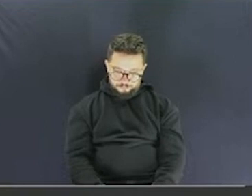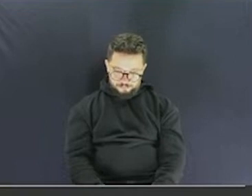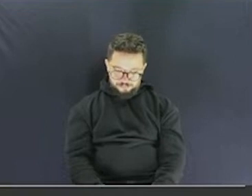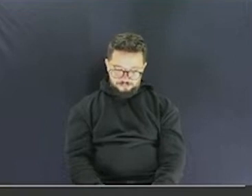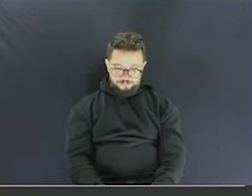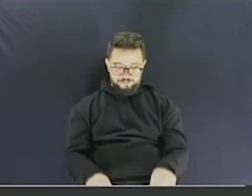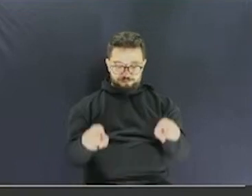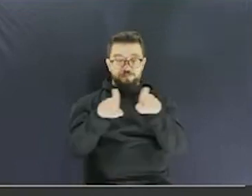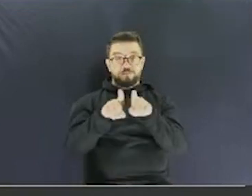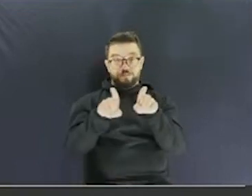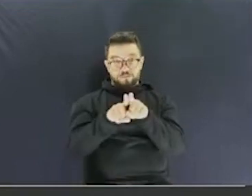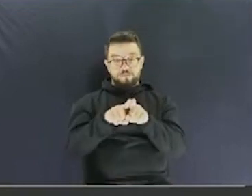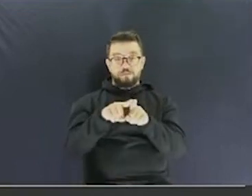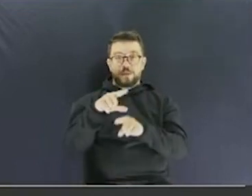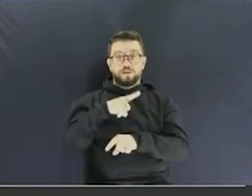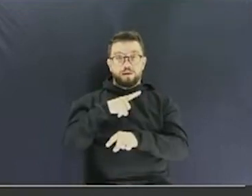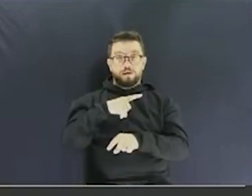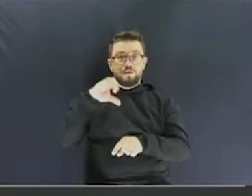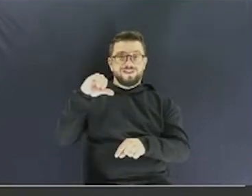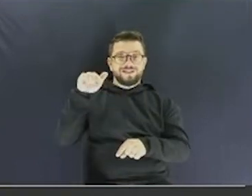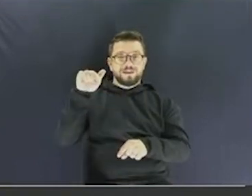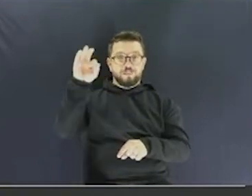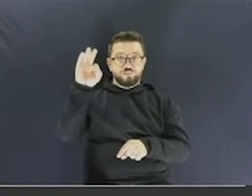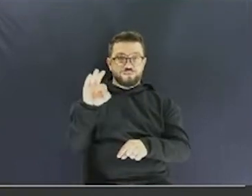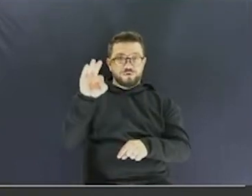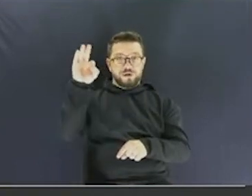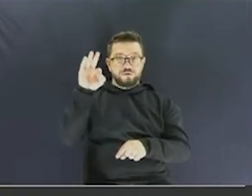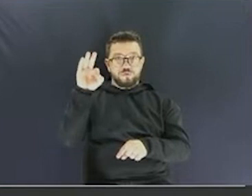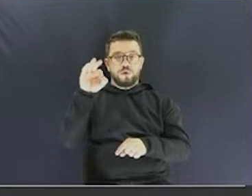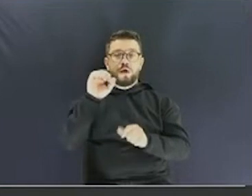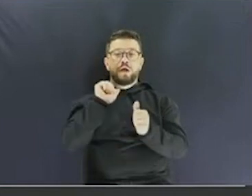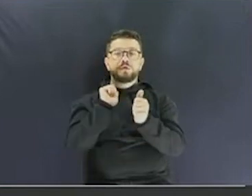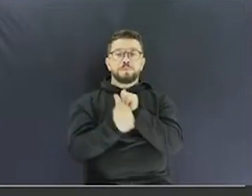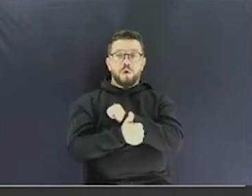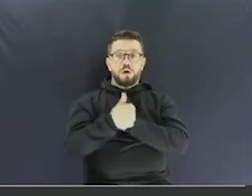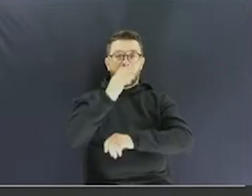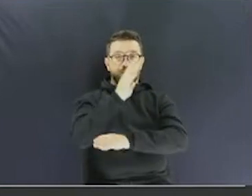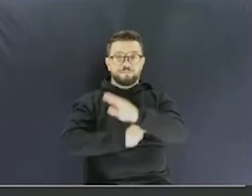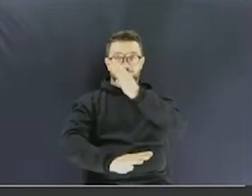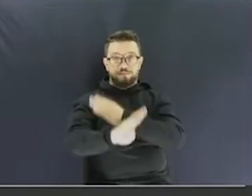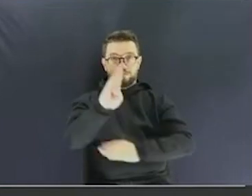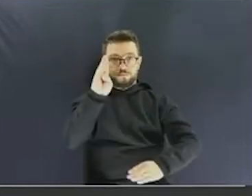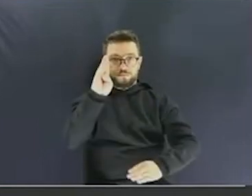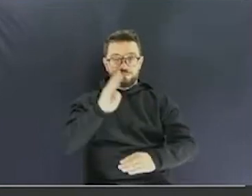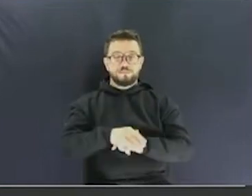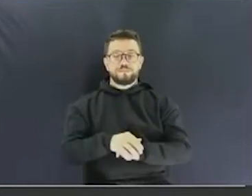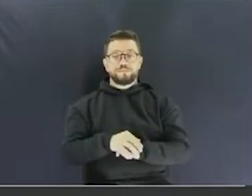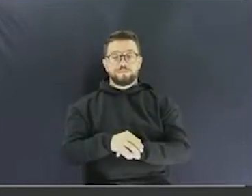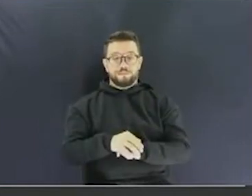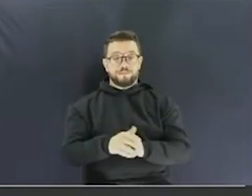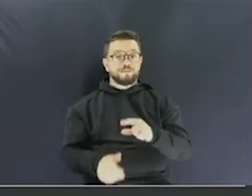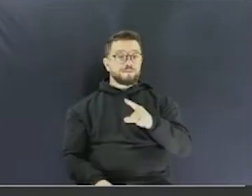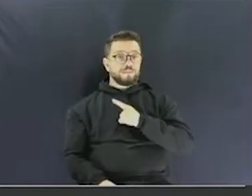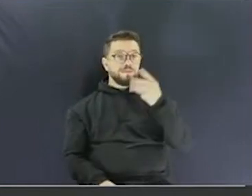de atletas e para-atletas. 4 ações de fomento à cultura da atividade física, nós temos 3, ainda faltando uma para